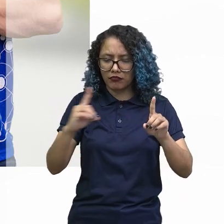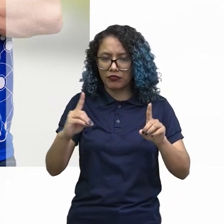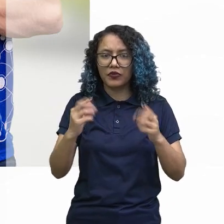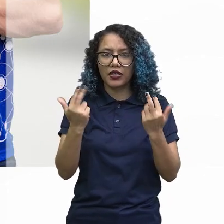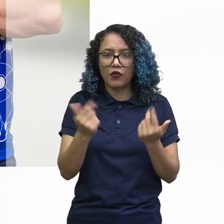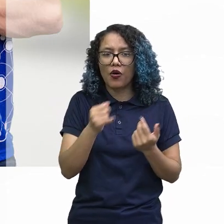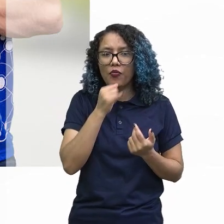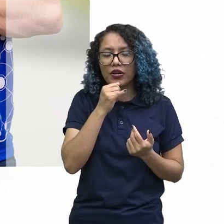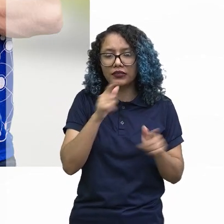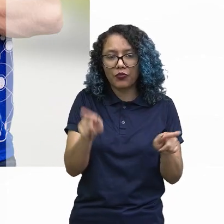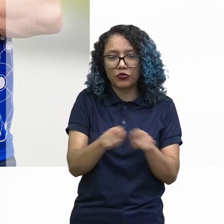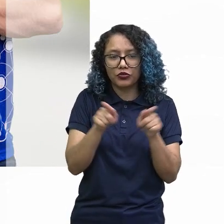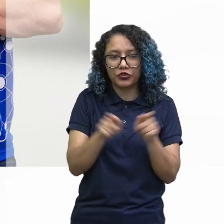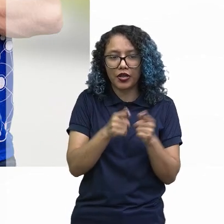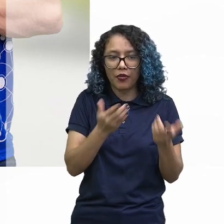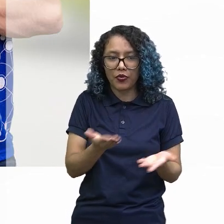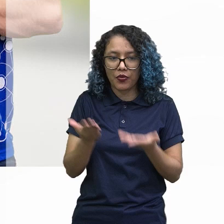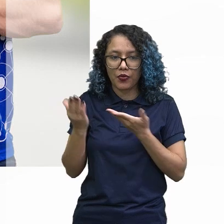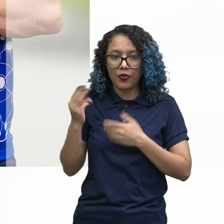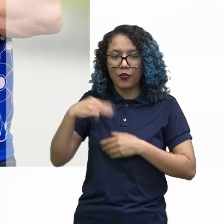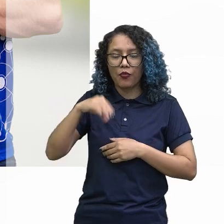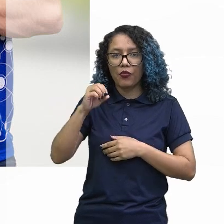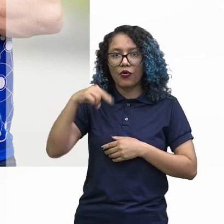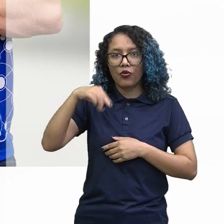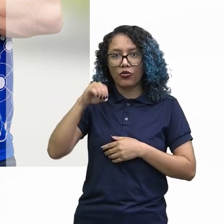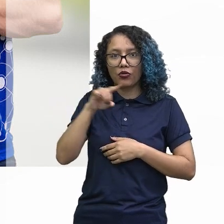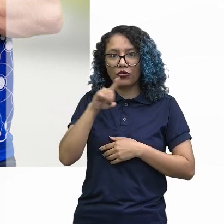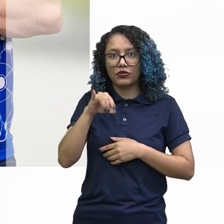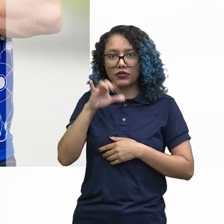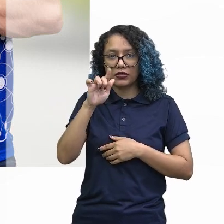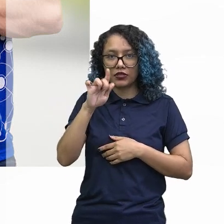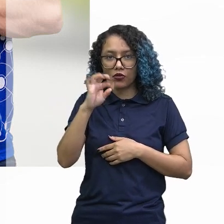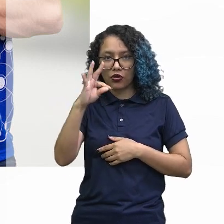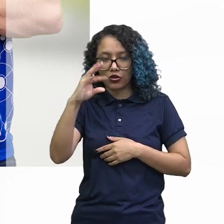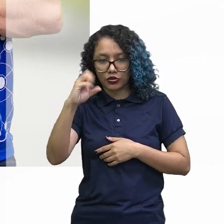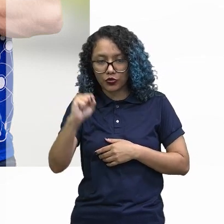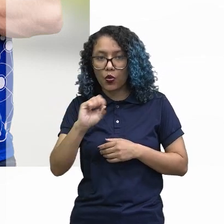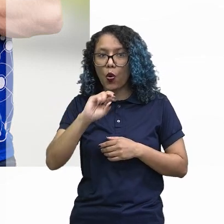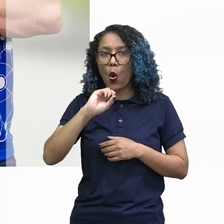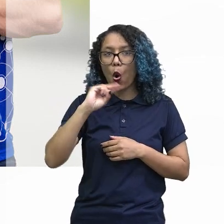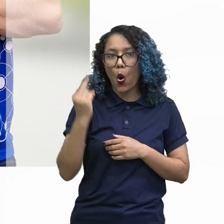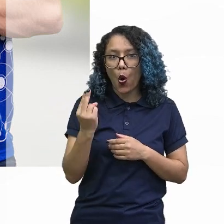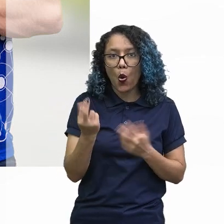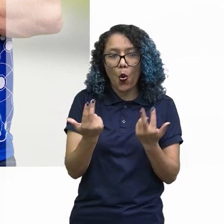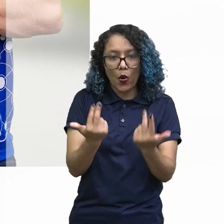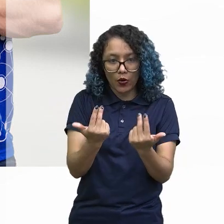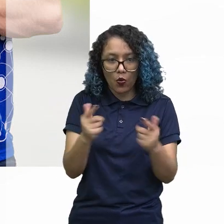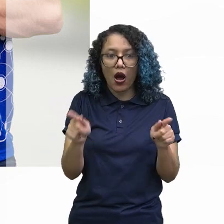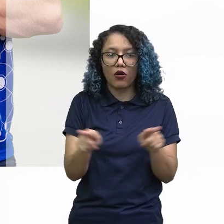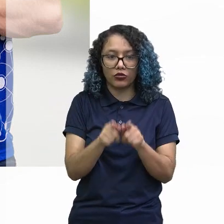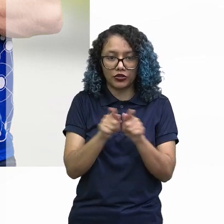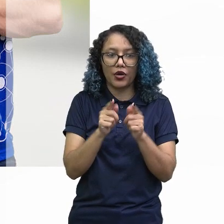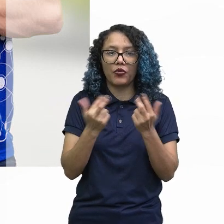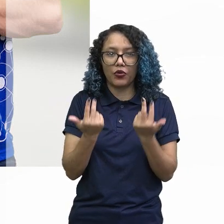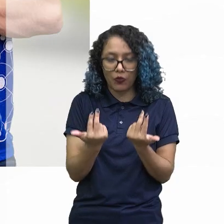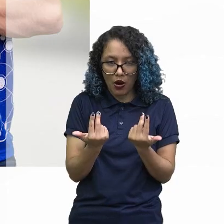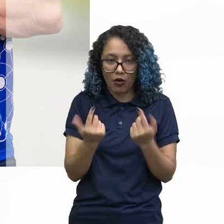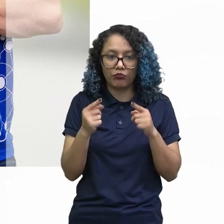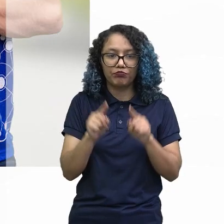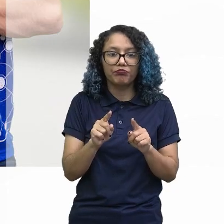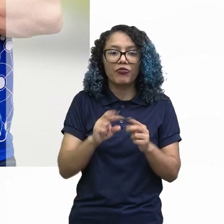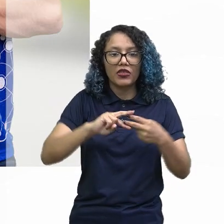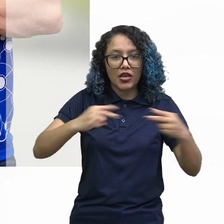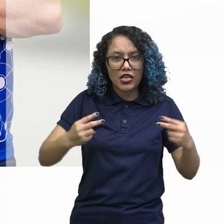gêmeos monozigóticos, ou aqueles que nós chamamos de gêmeos idênticos, que compartilham o mesmo DNA.